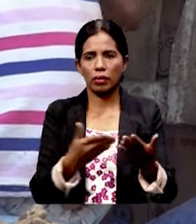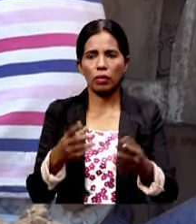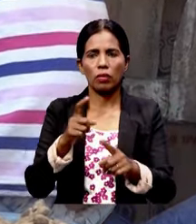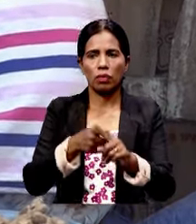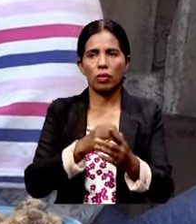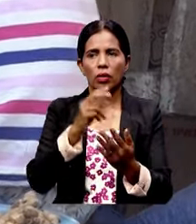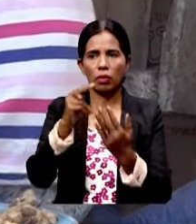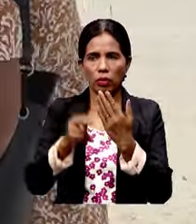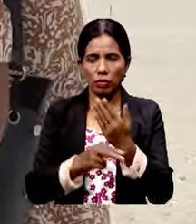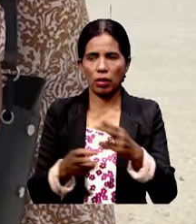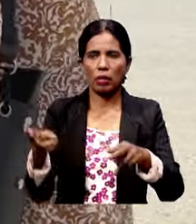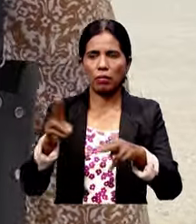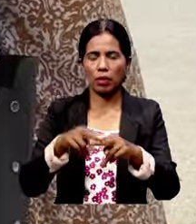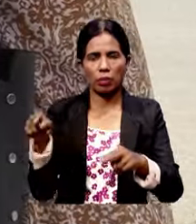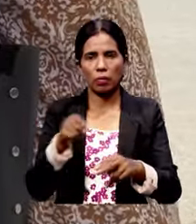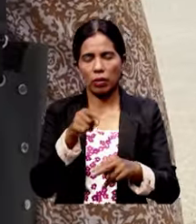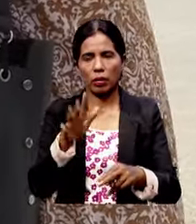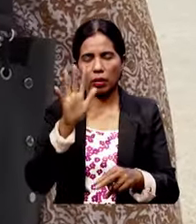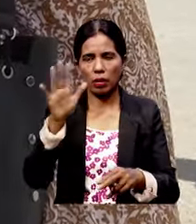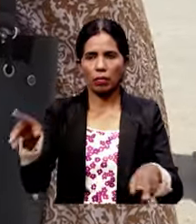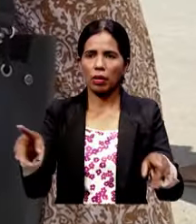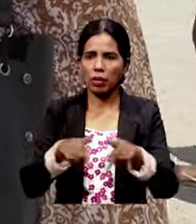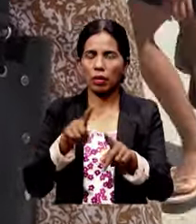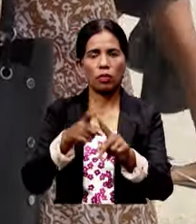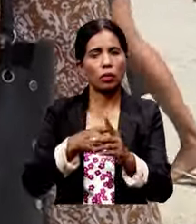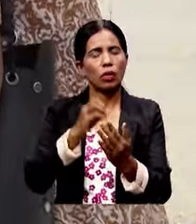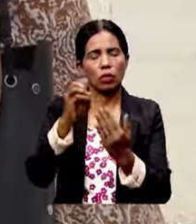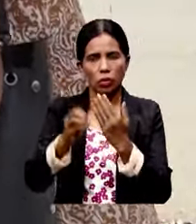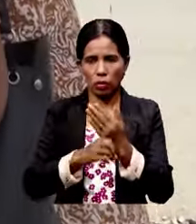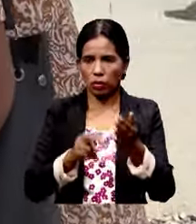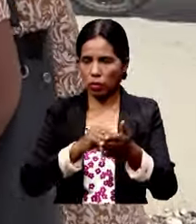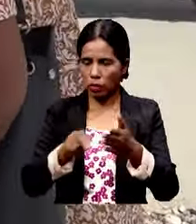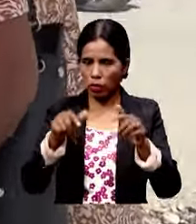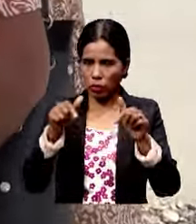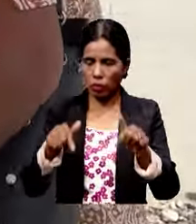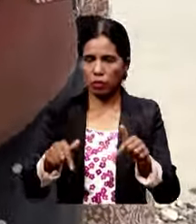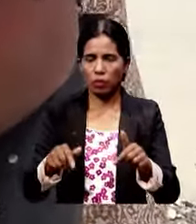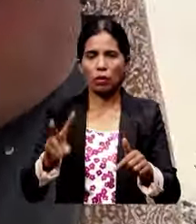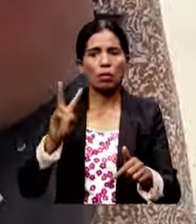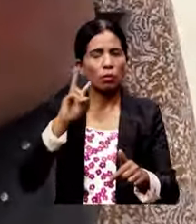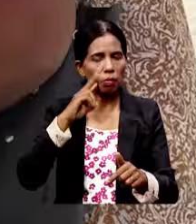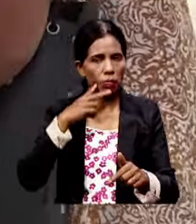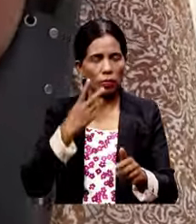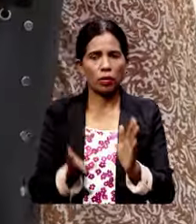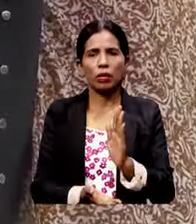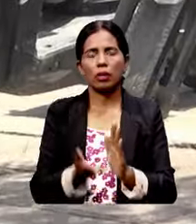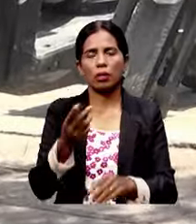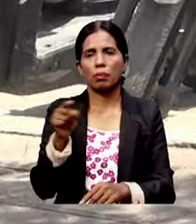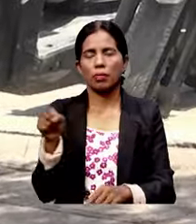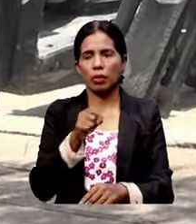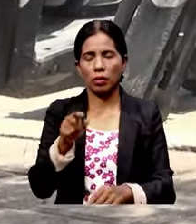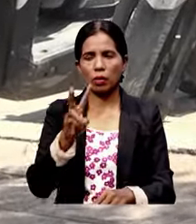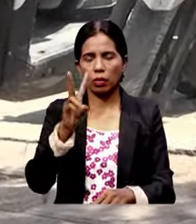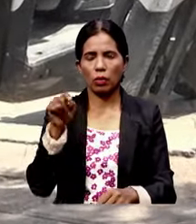novembro aumenta por cento Lima, compara ao fula em outubro, no russi número ne, morotahan sai por cento, rua ponto